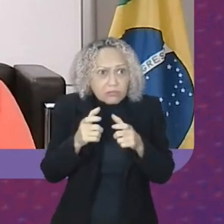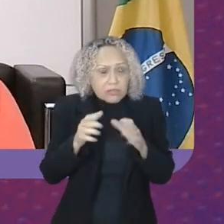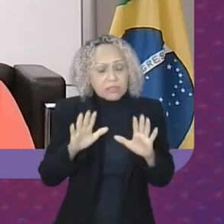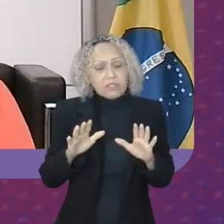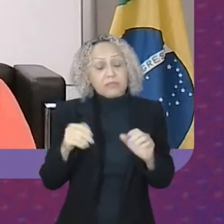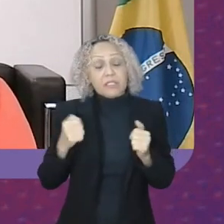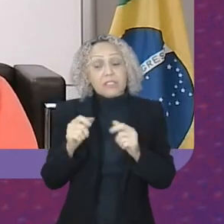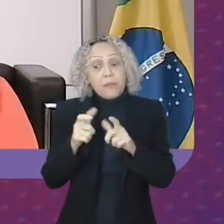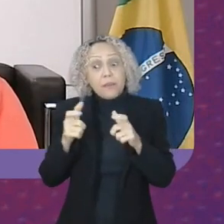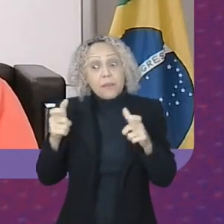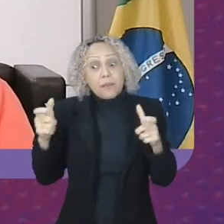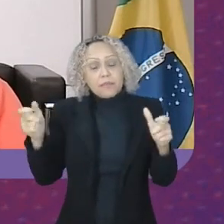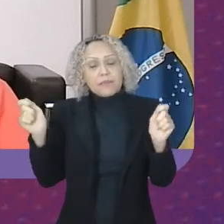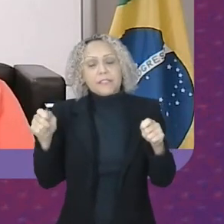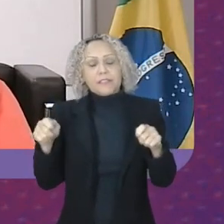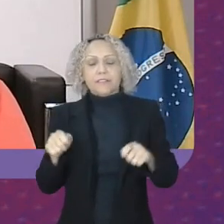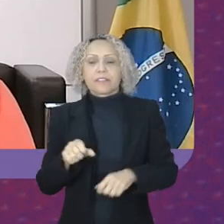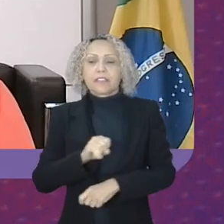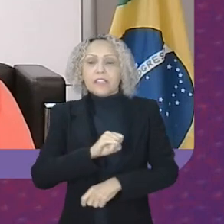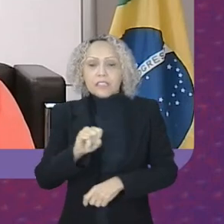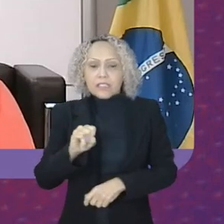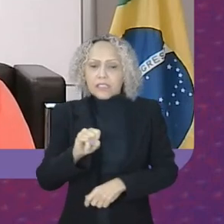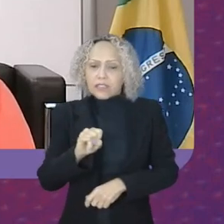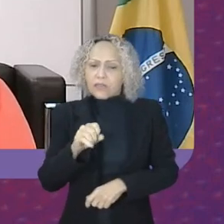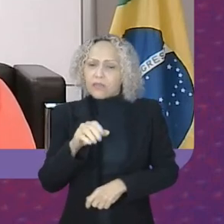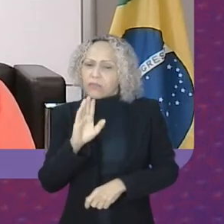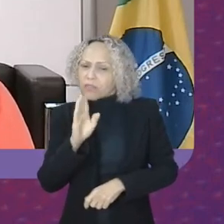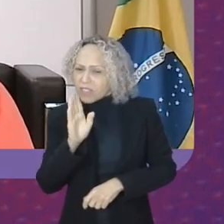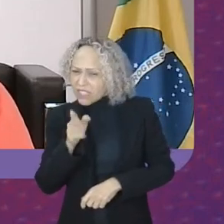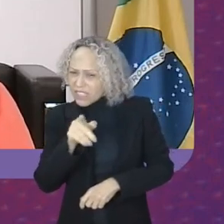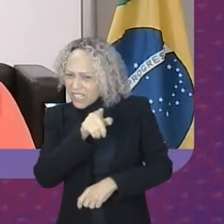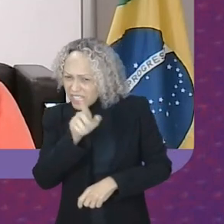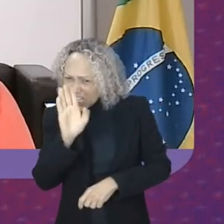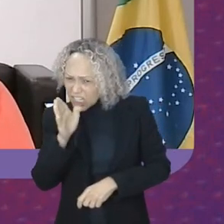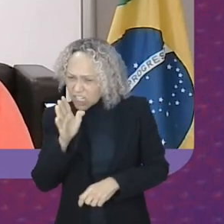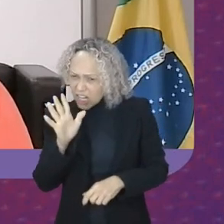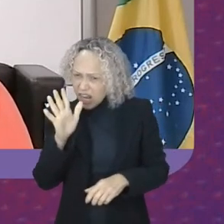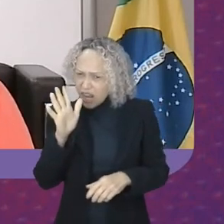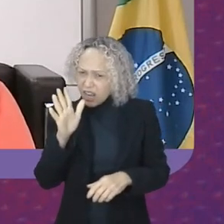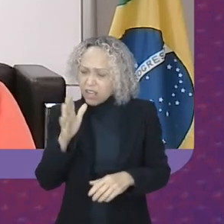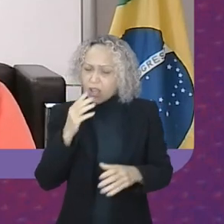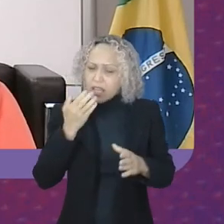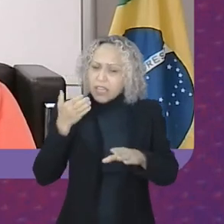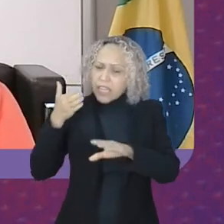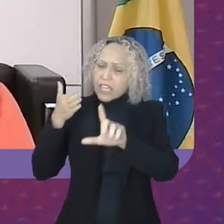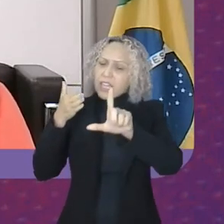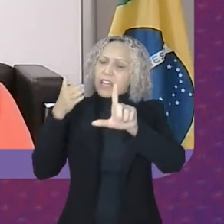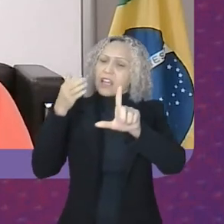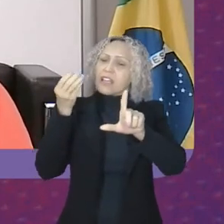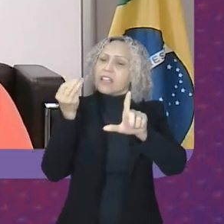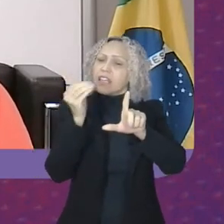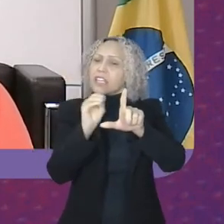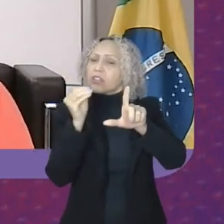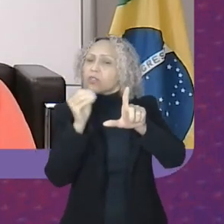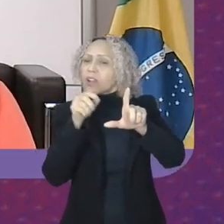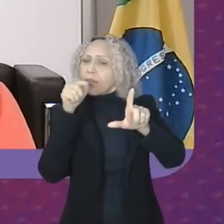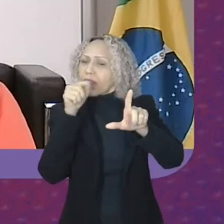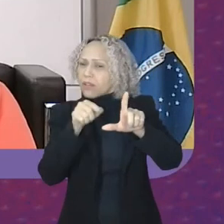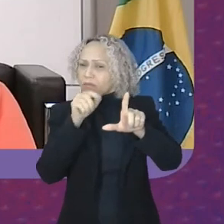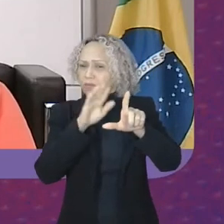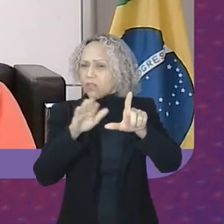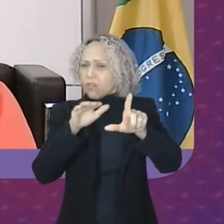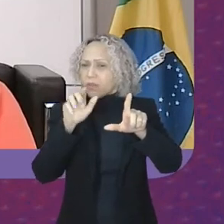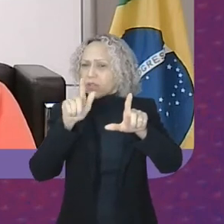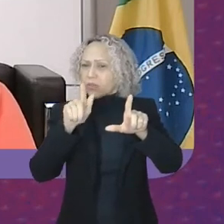PPA, explique ao seu vizinho, explique ao seu amigo, explique aos seus familiares.